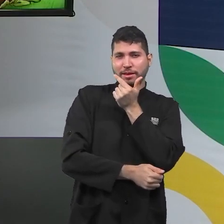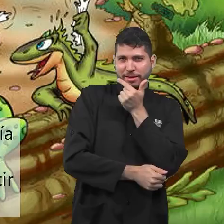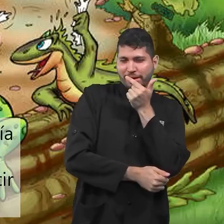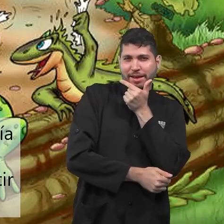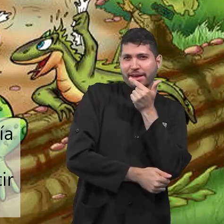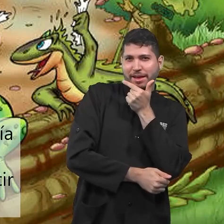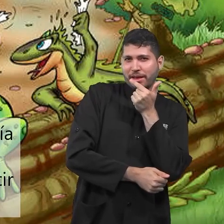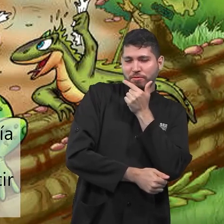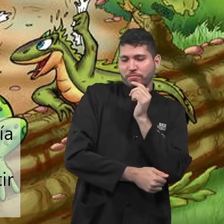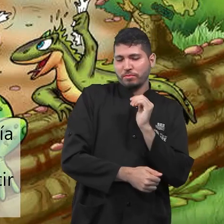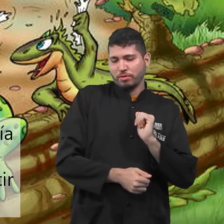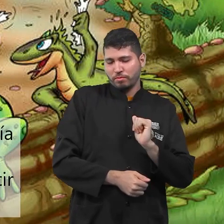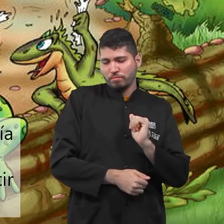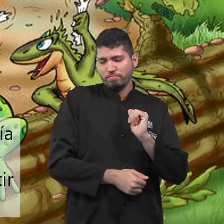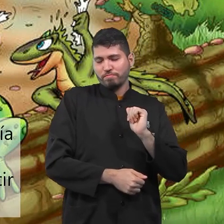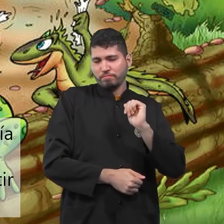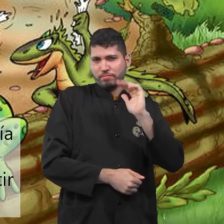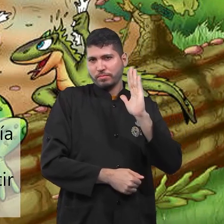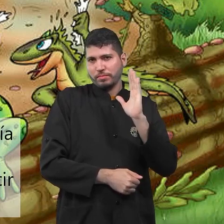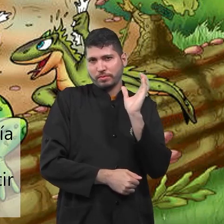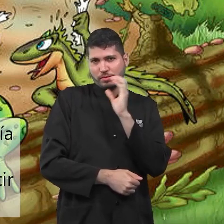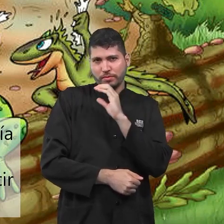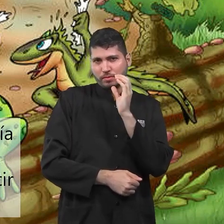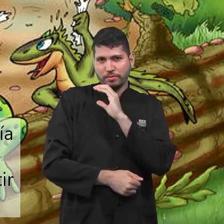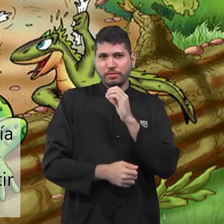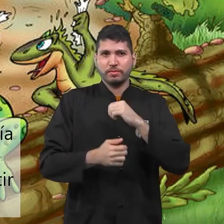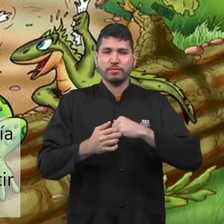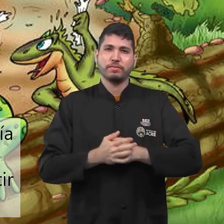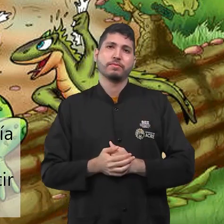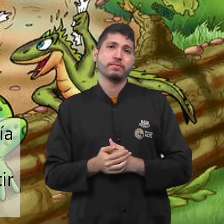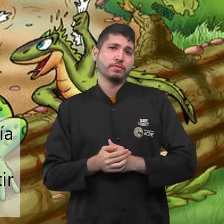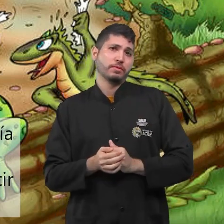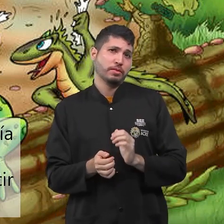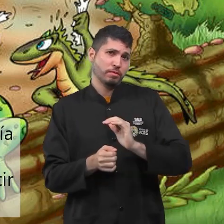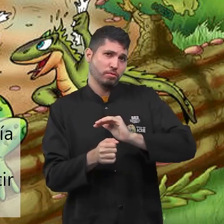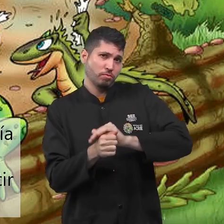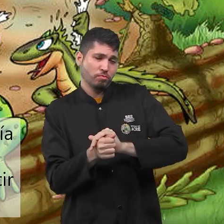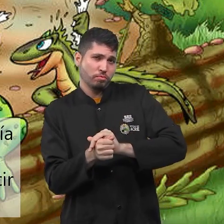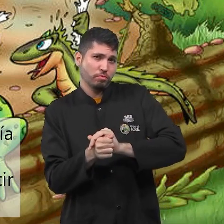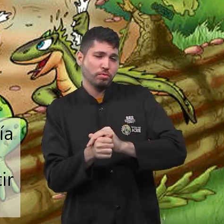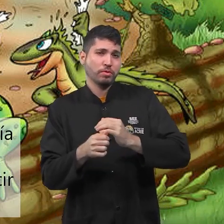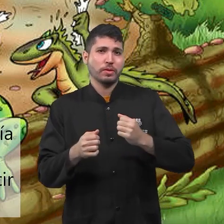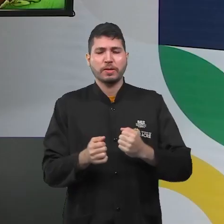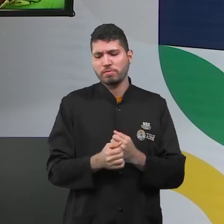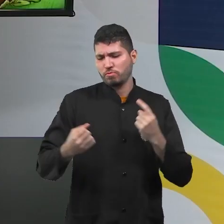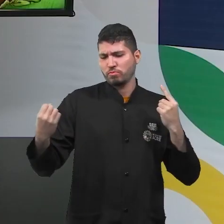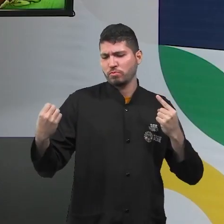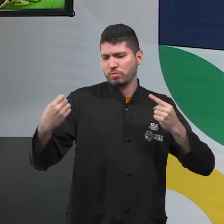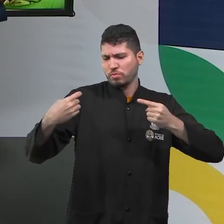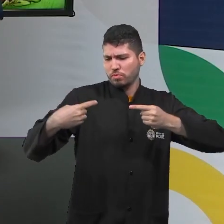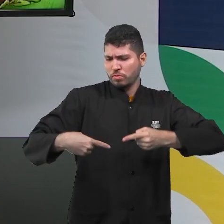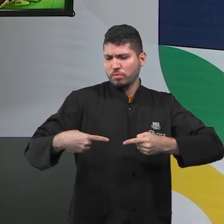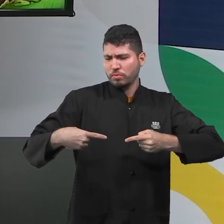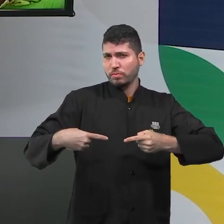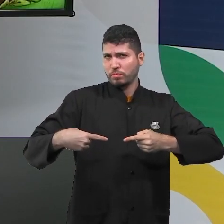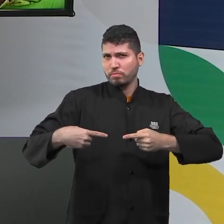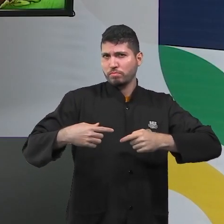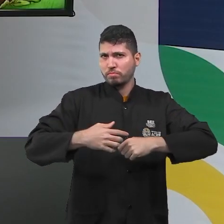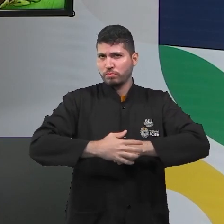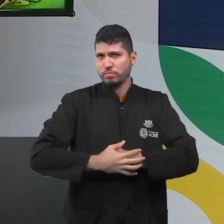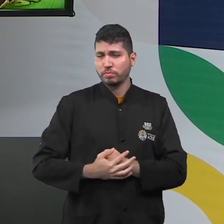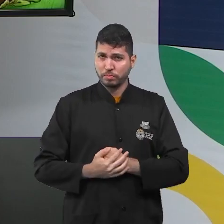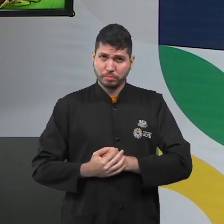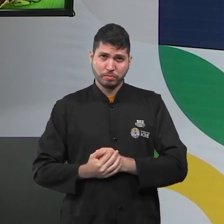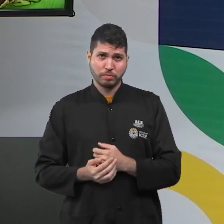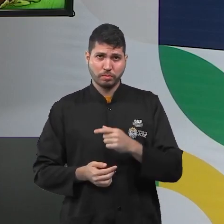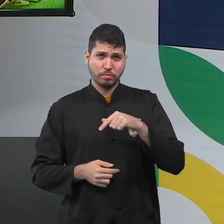rápida. Cansada sempre escuchar su alarde, la tortuga le retó a competir na carreira, ou seja, a tartaruga desafiou a lebre